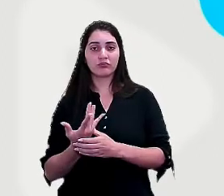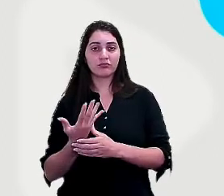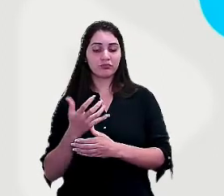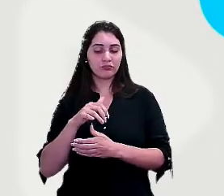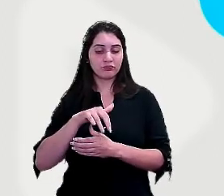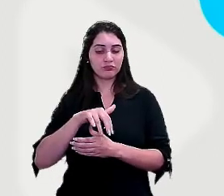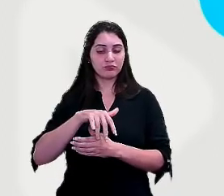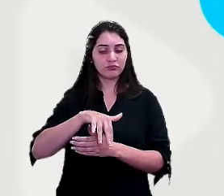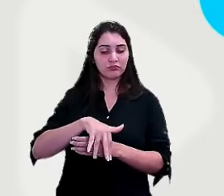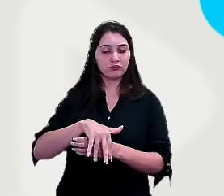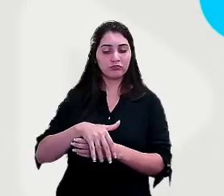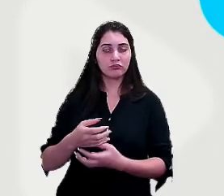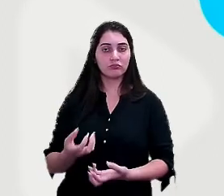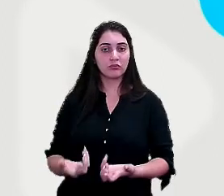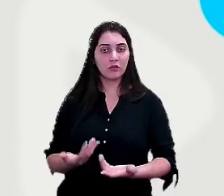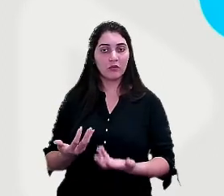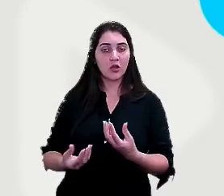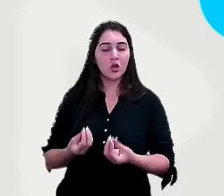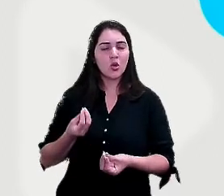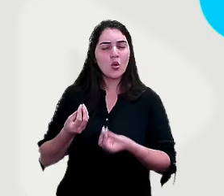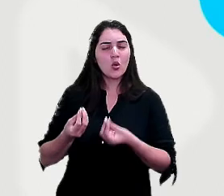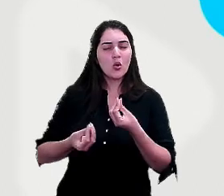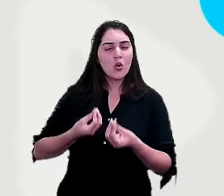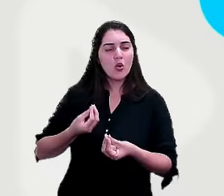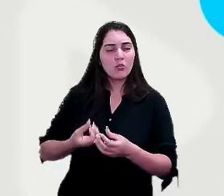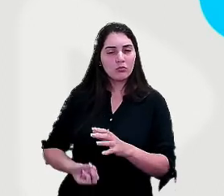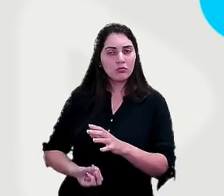menos como é a origem, né, dos vulcões.